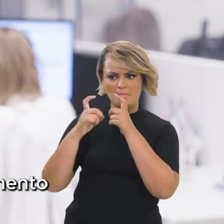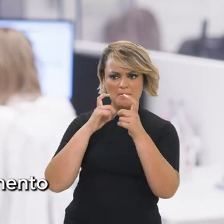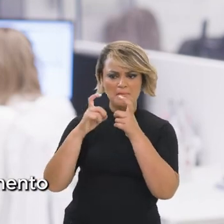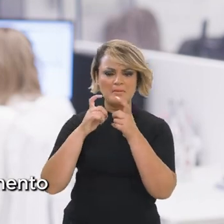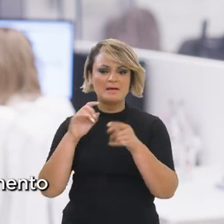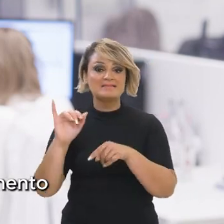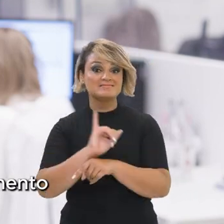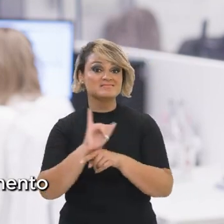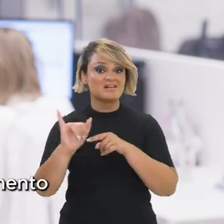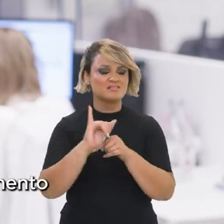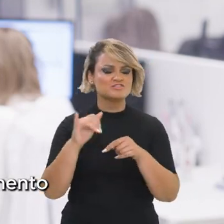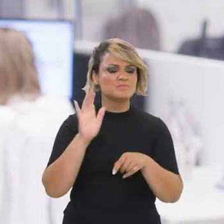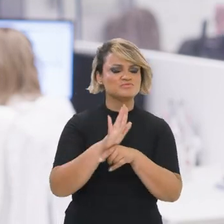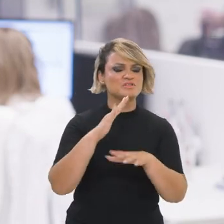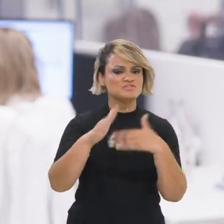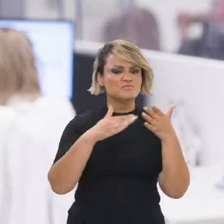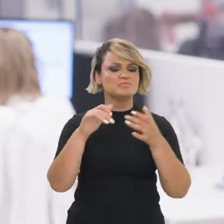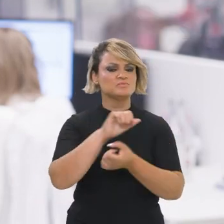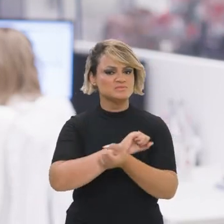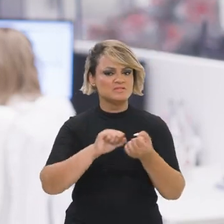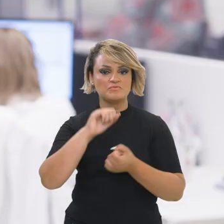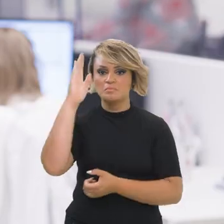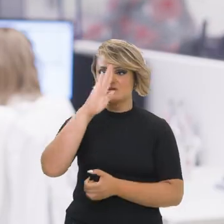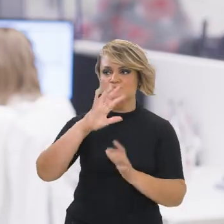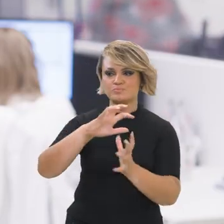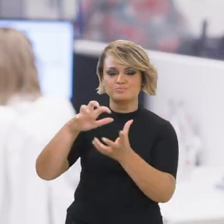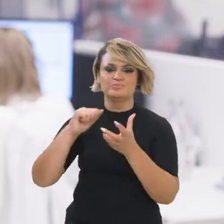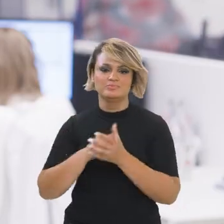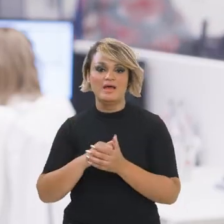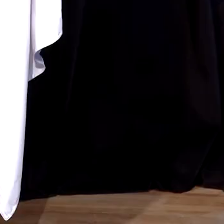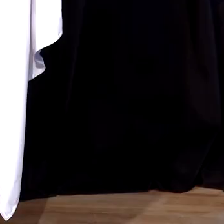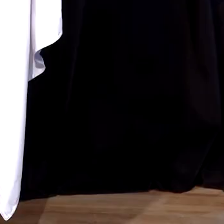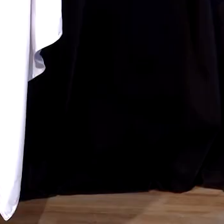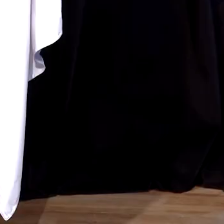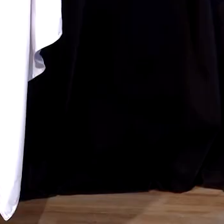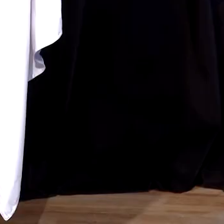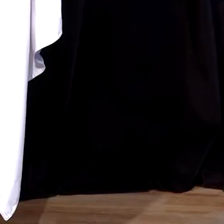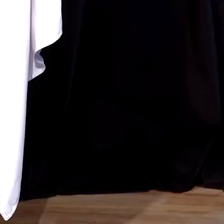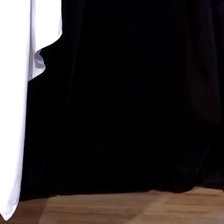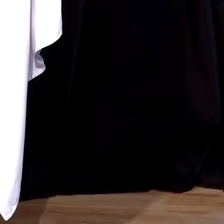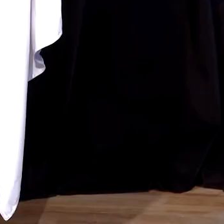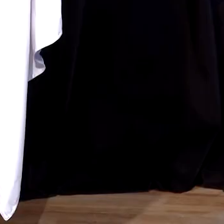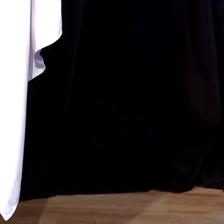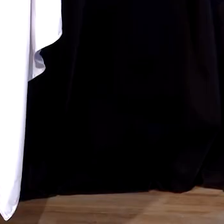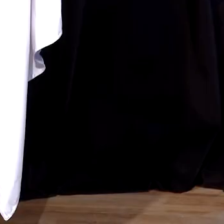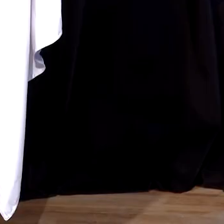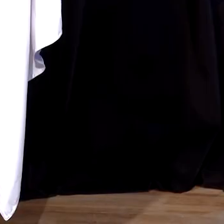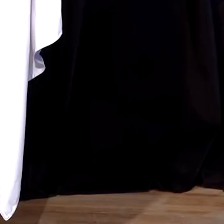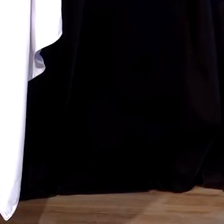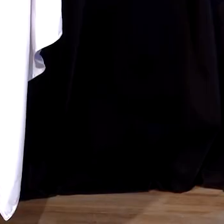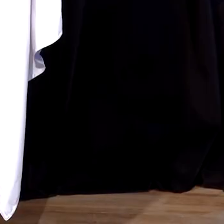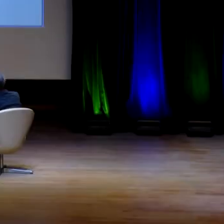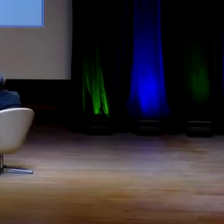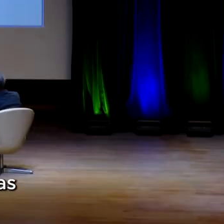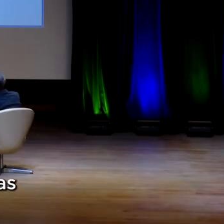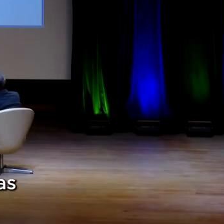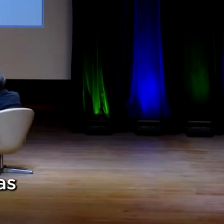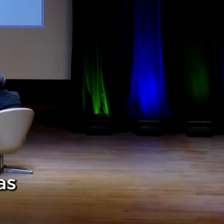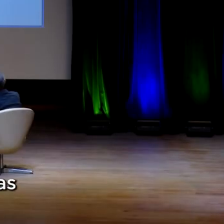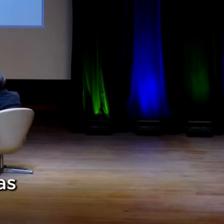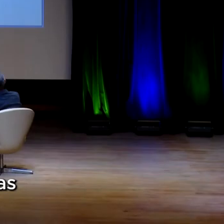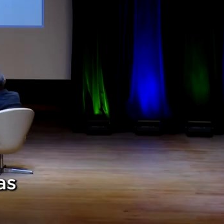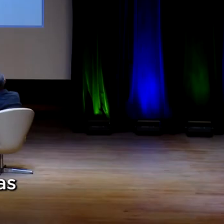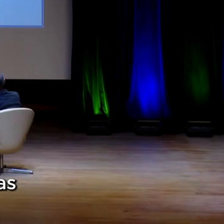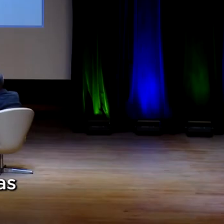estratégias para o desenvolvimento sustentável no Brasil e no mundo. O evento foi organizado pelo BNDES e